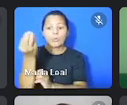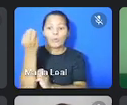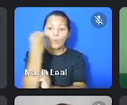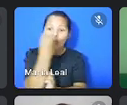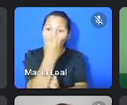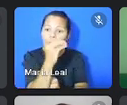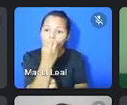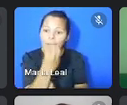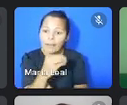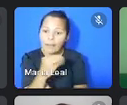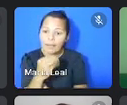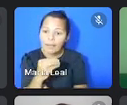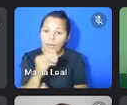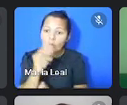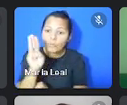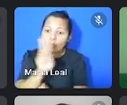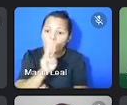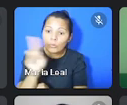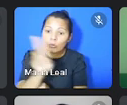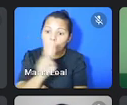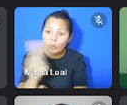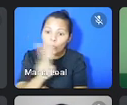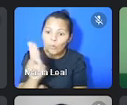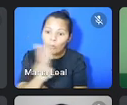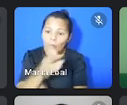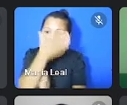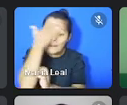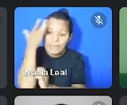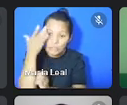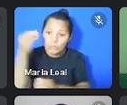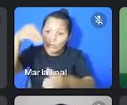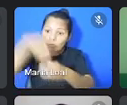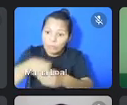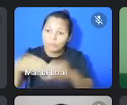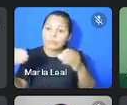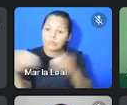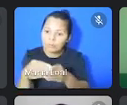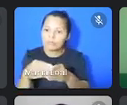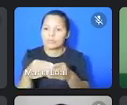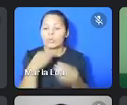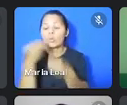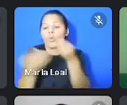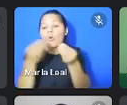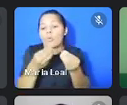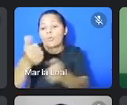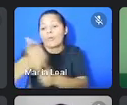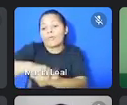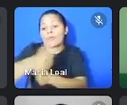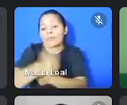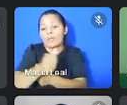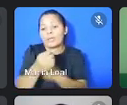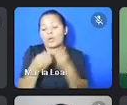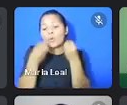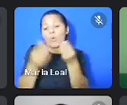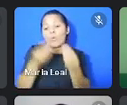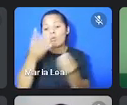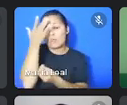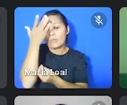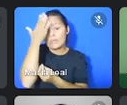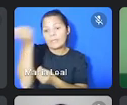três. Por quê? Porque como que eu ou os tutores vamos adivinhar quem é o